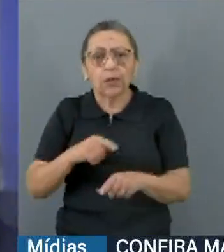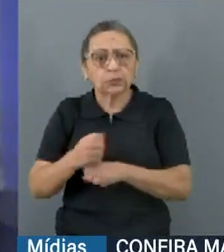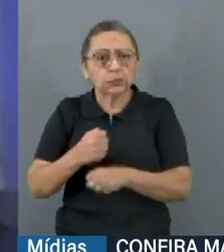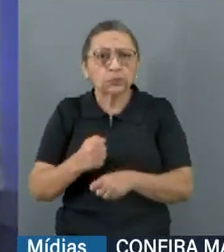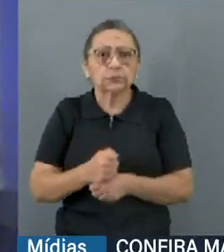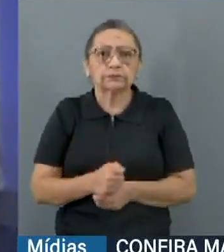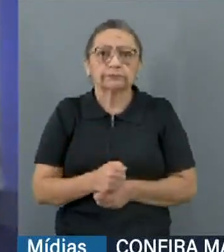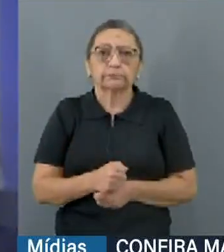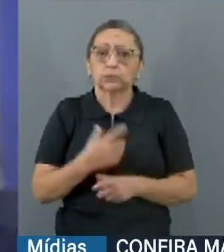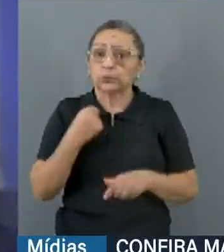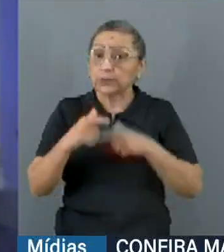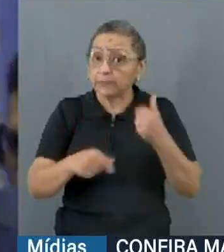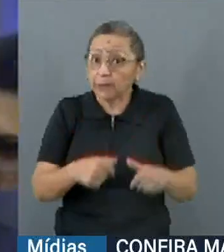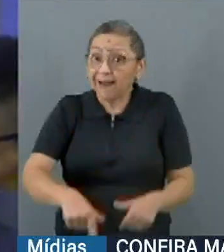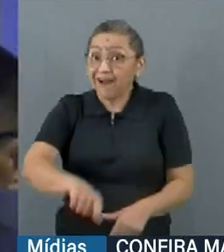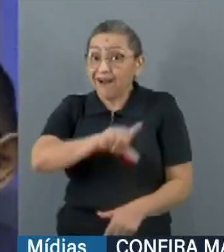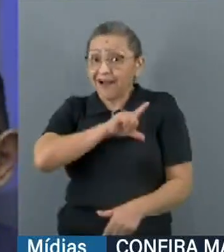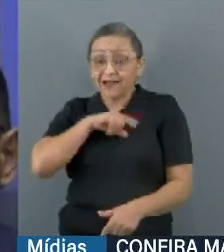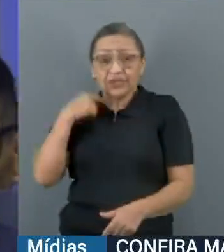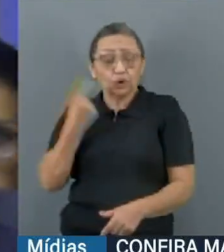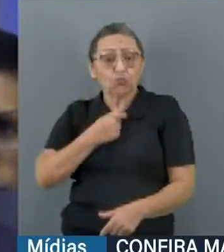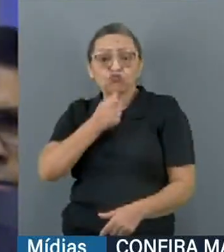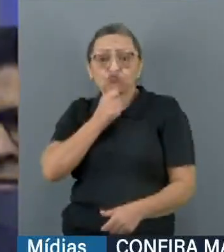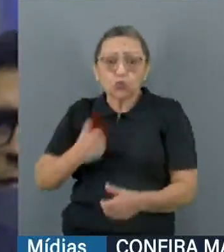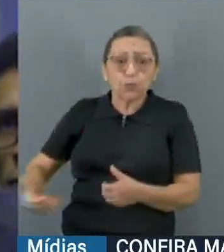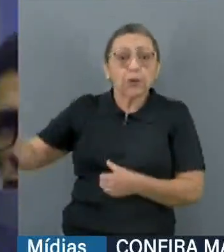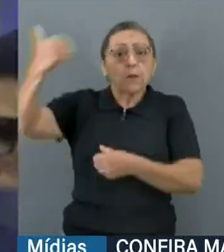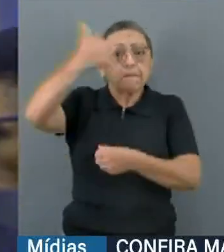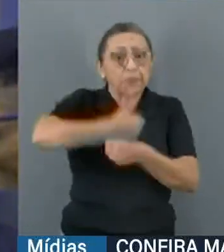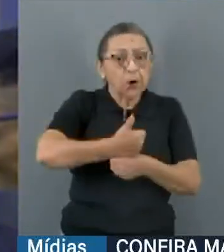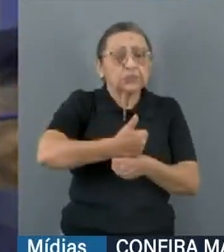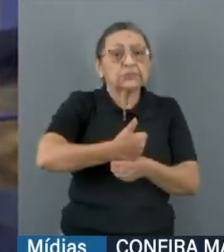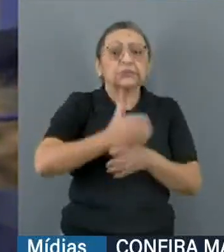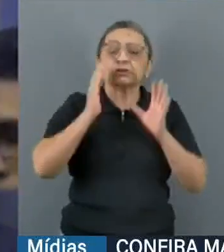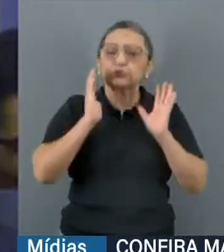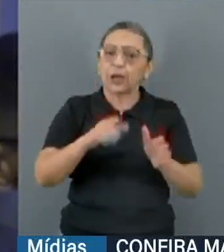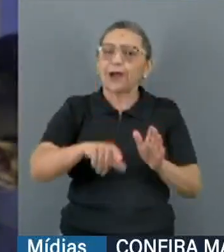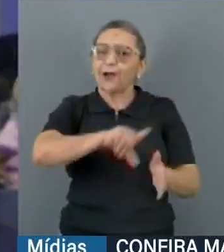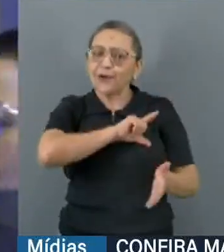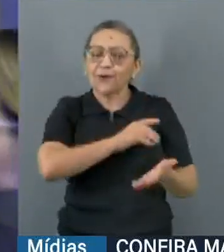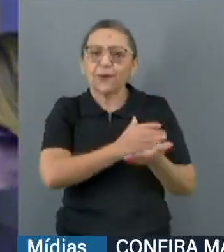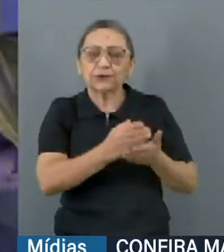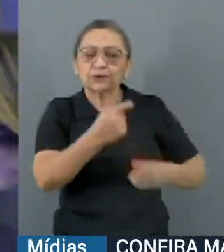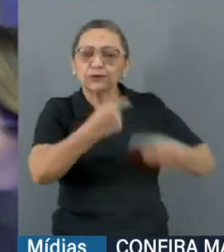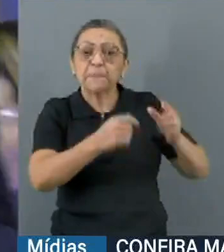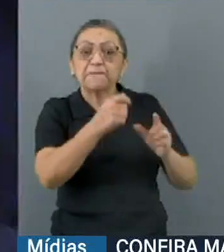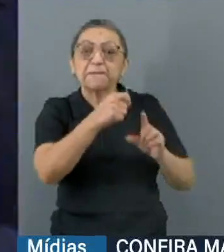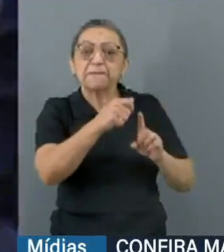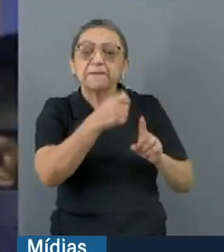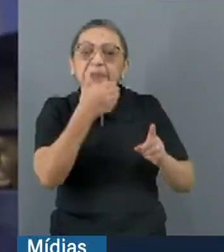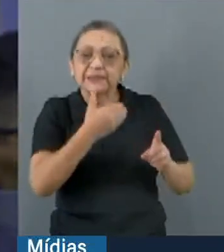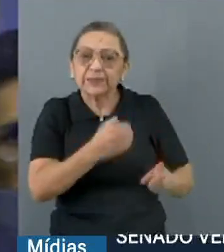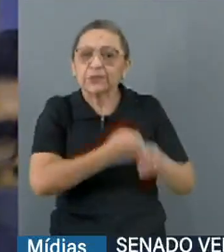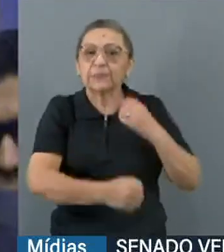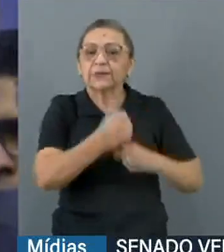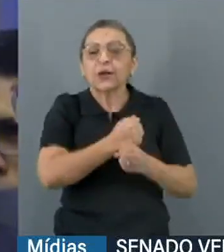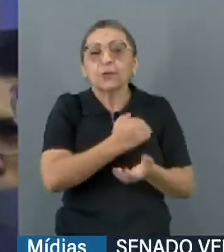nós tomarmos posse do governo, já estávamos discutindo, em dezembro do ano passado,